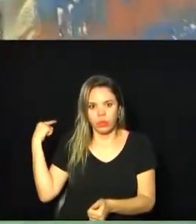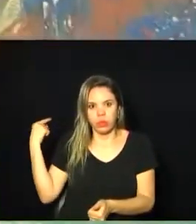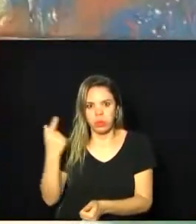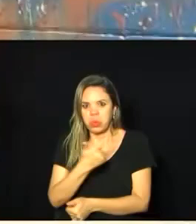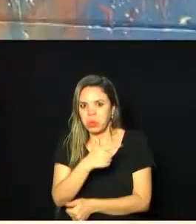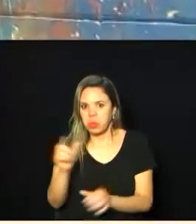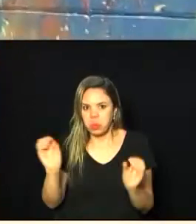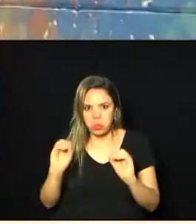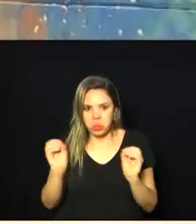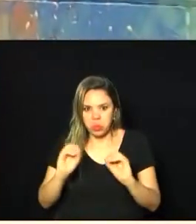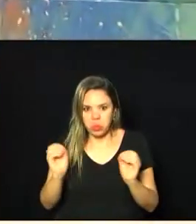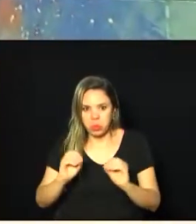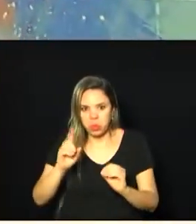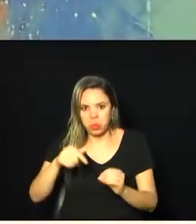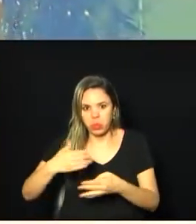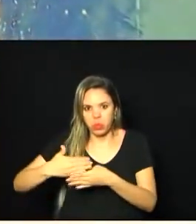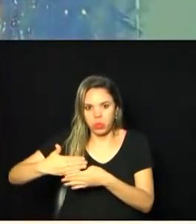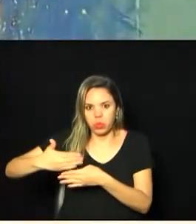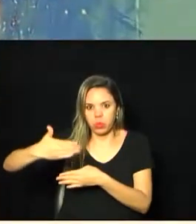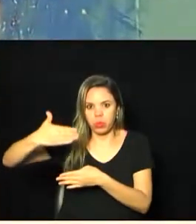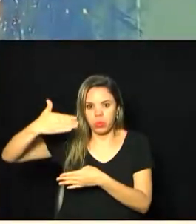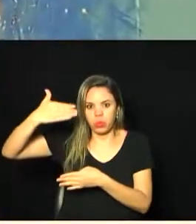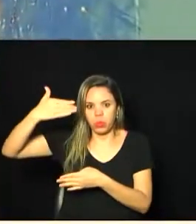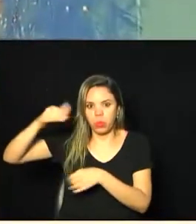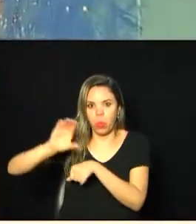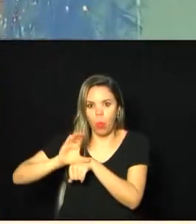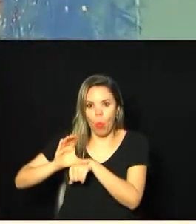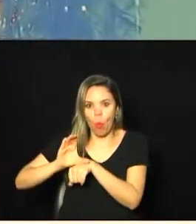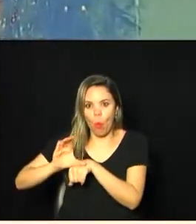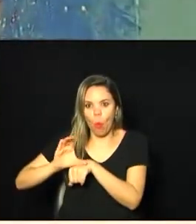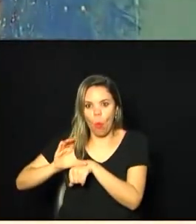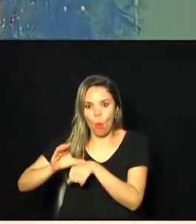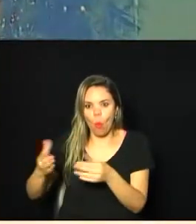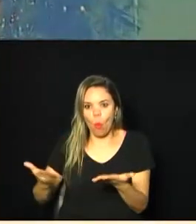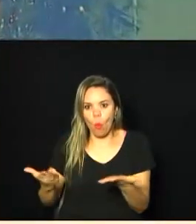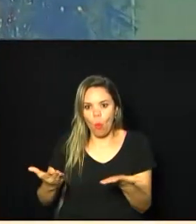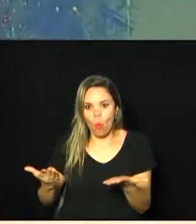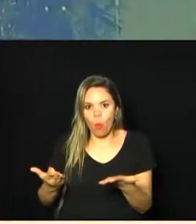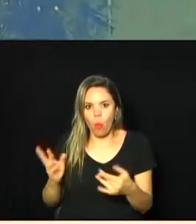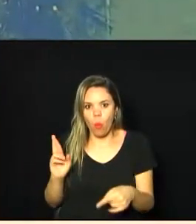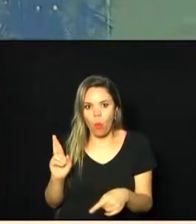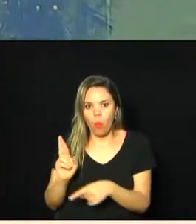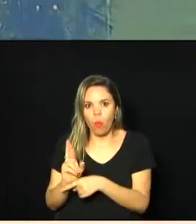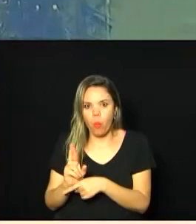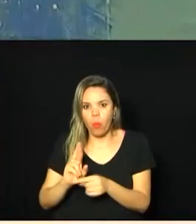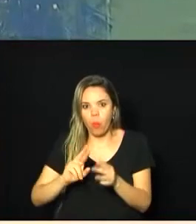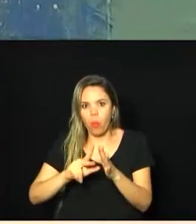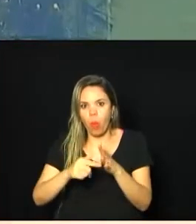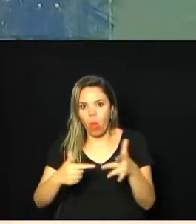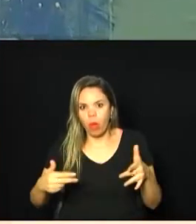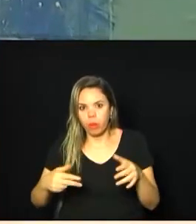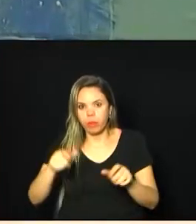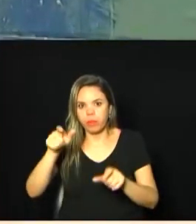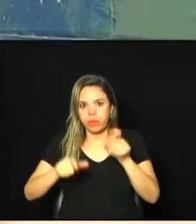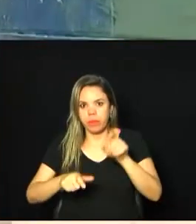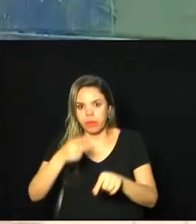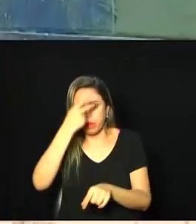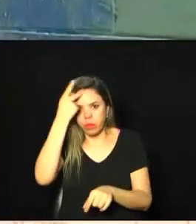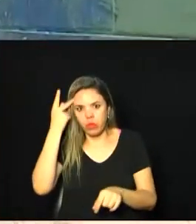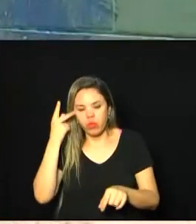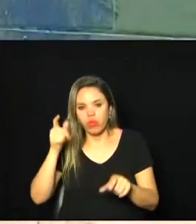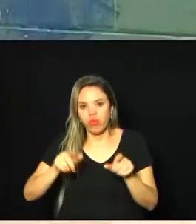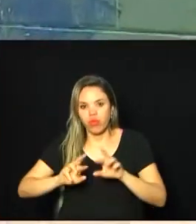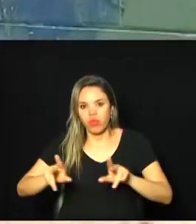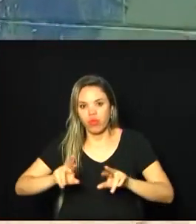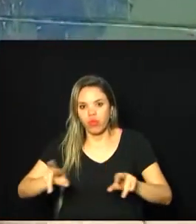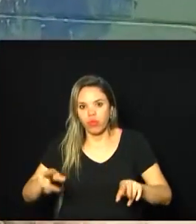tinha nada. Era um muro todo cinza, mas agora tem um monte de referências de várias mãos diferentes. A gente